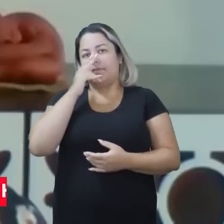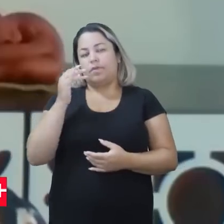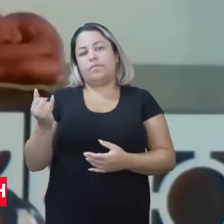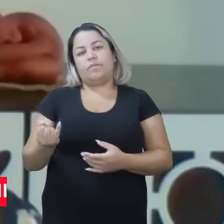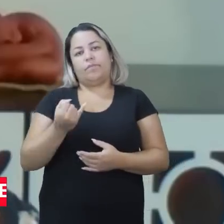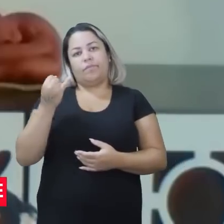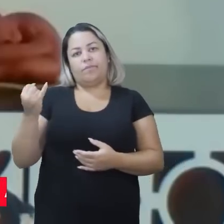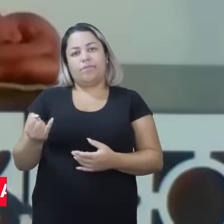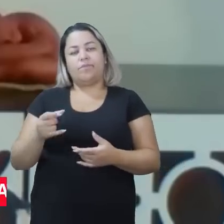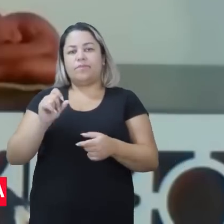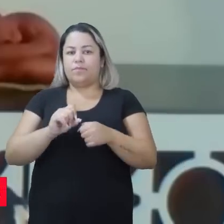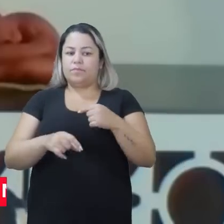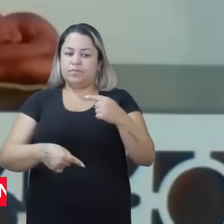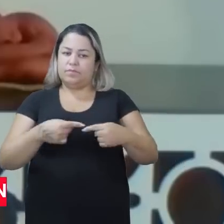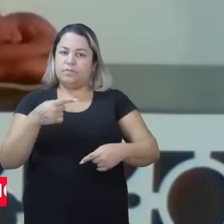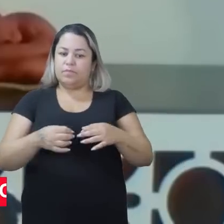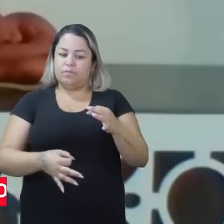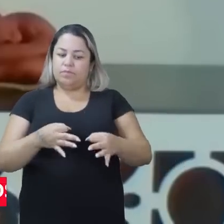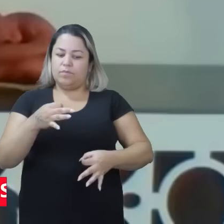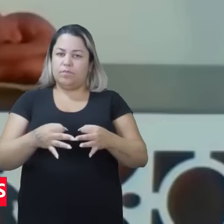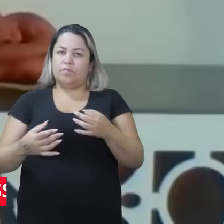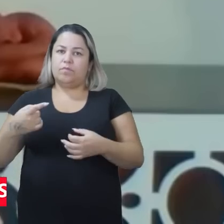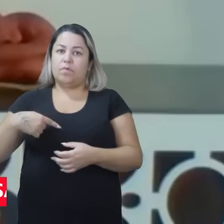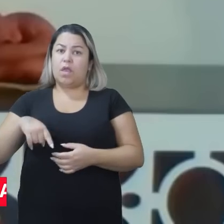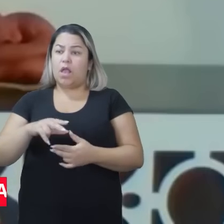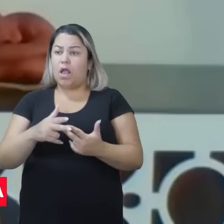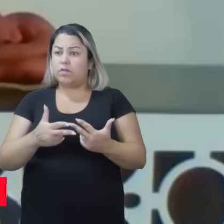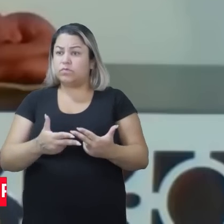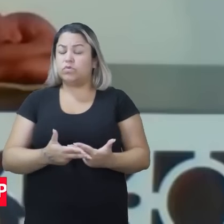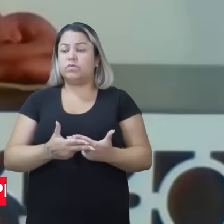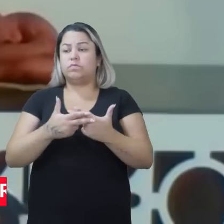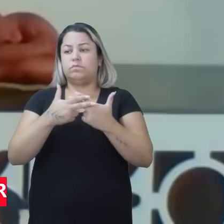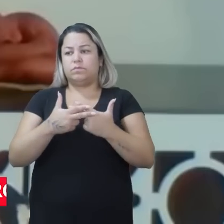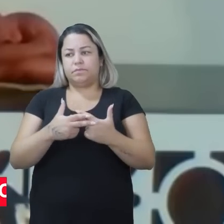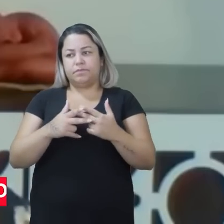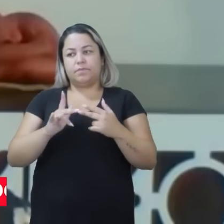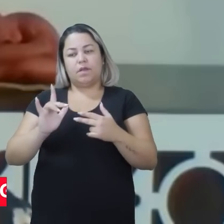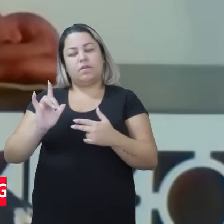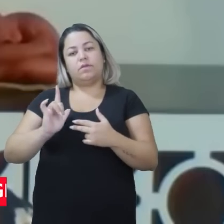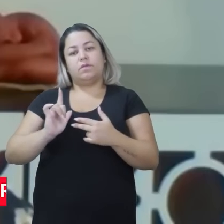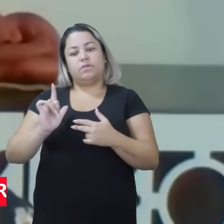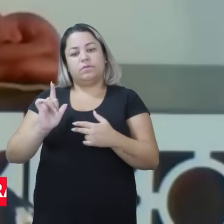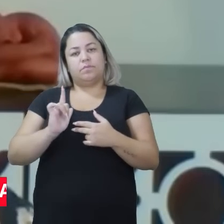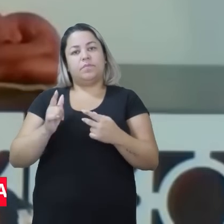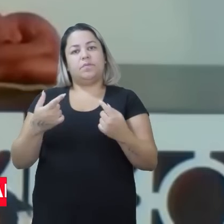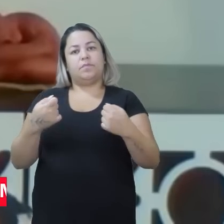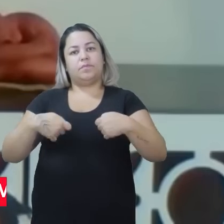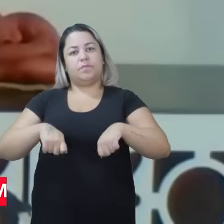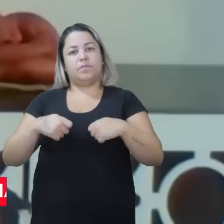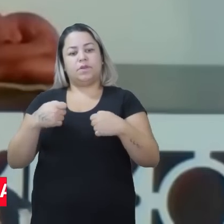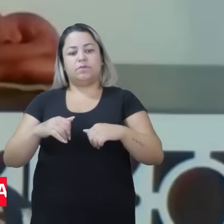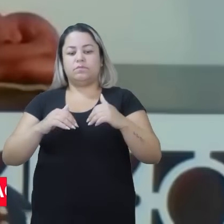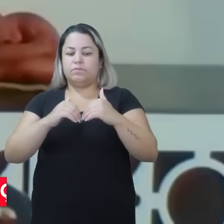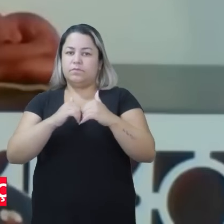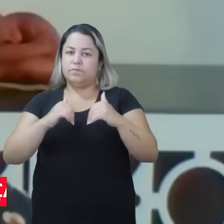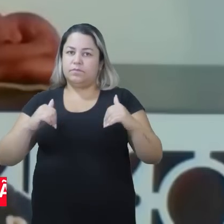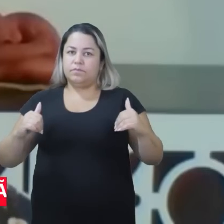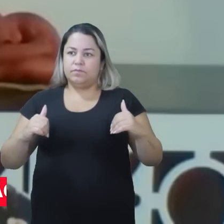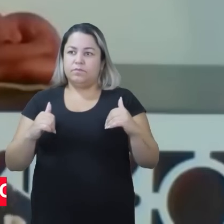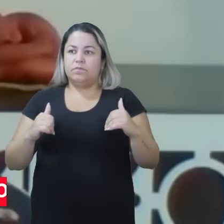precisa, fazendo justiça aí às nossas Forças Armadas contemporâneas, a gente precisa separar